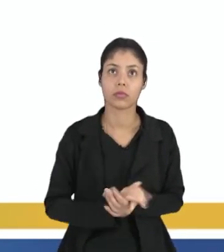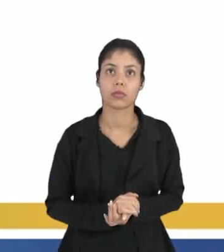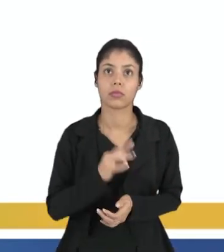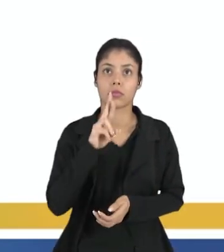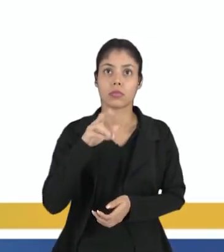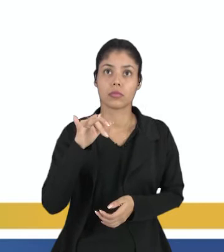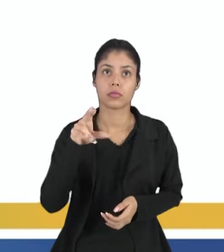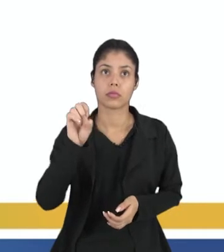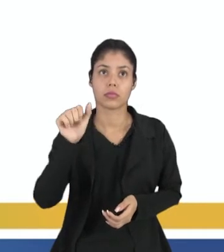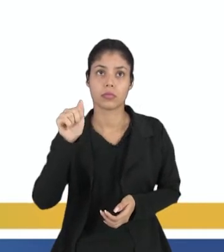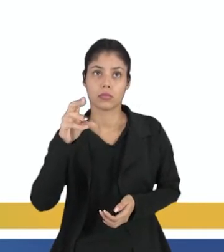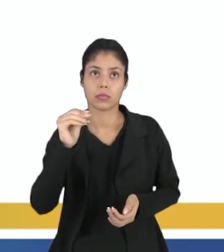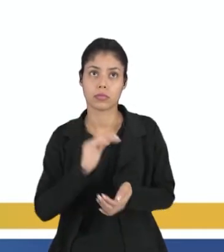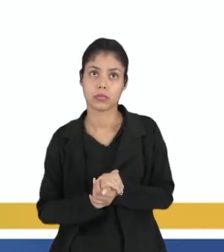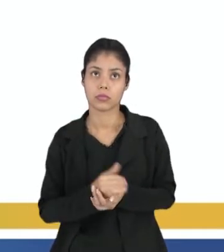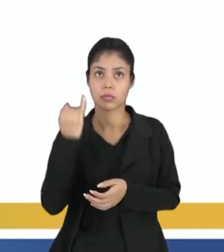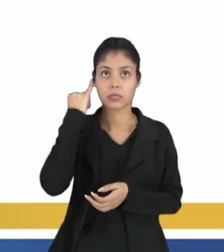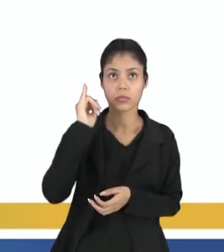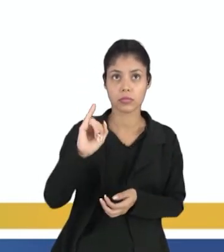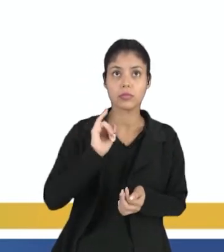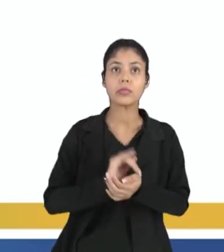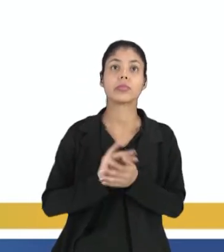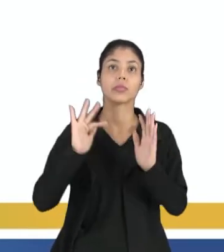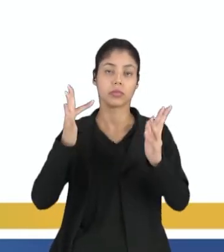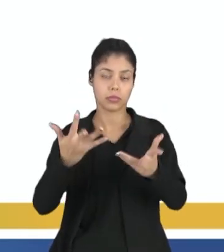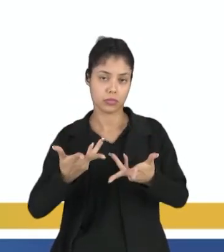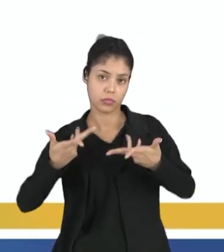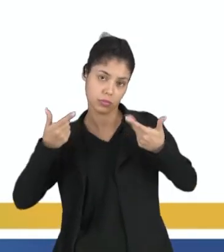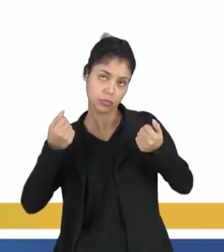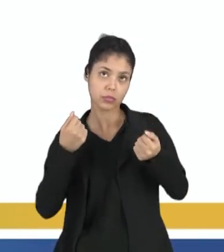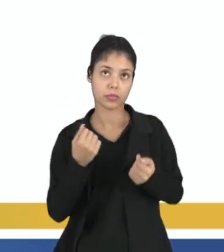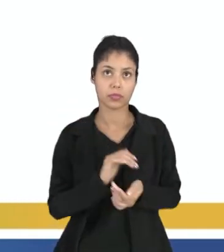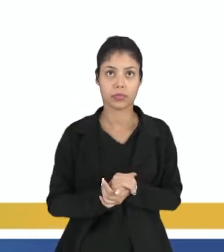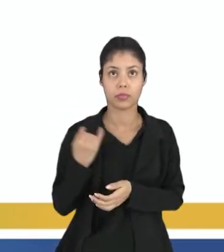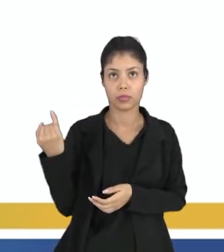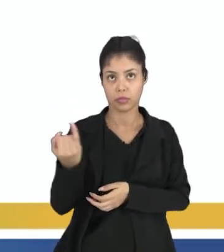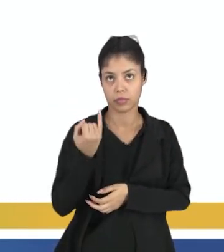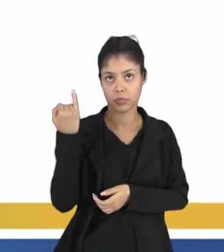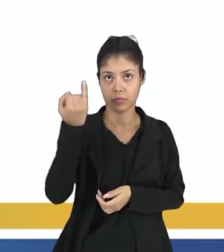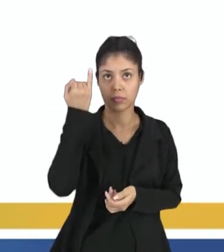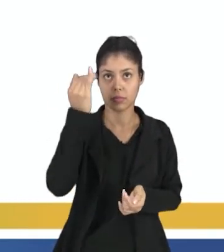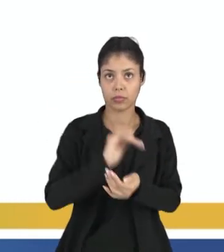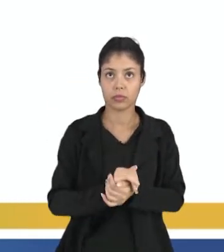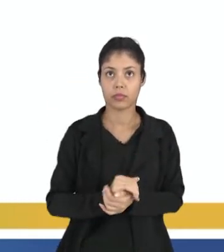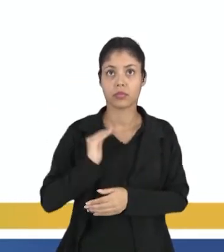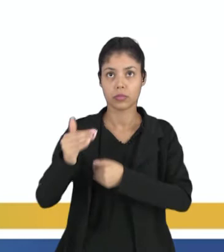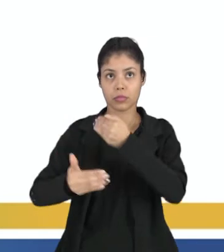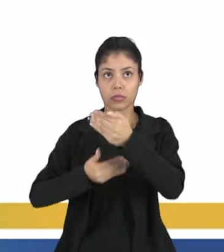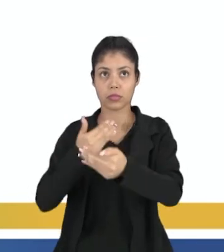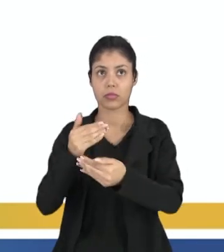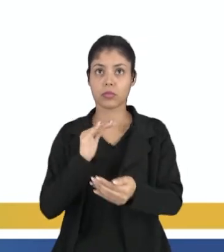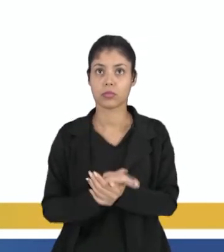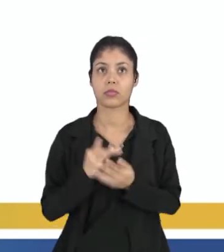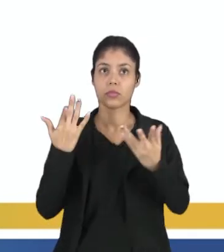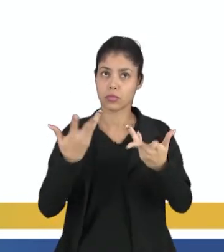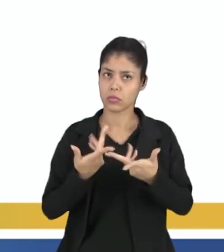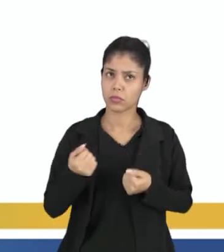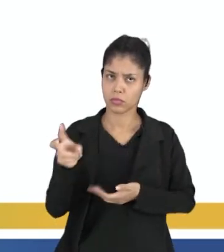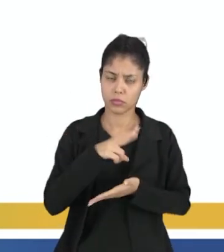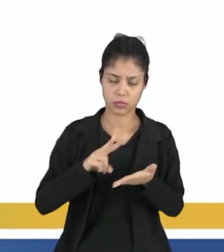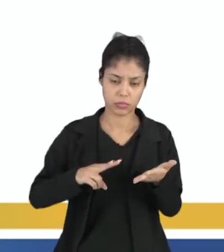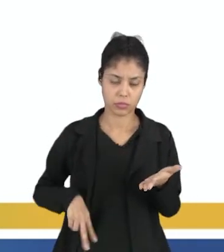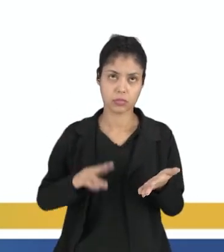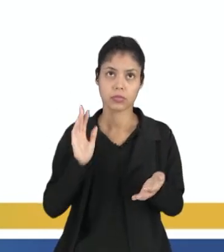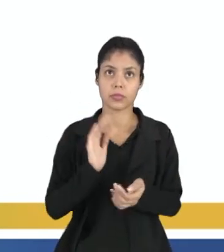o pensamento, formular síntese e encadear ideias são habilidades importantes que se desenvolvem